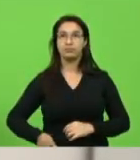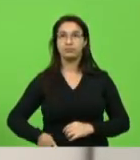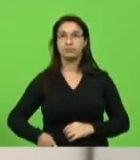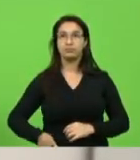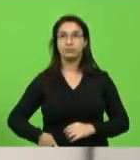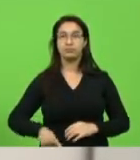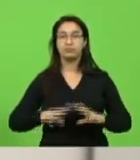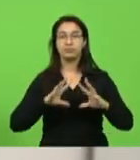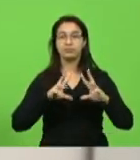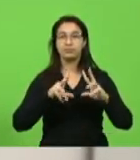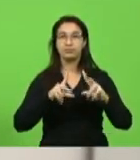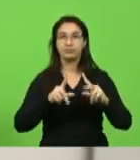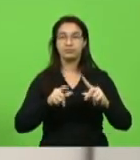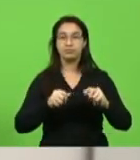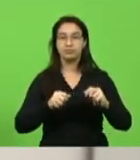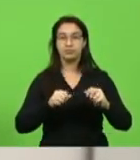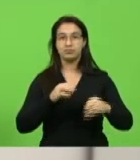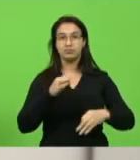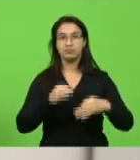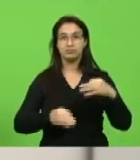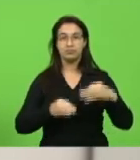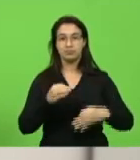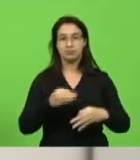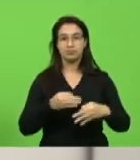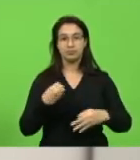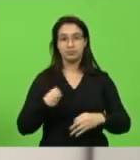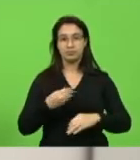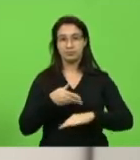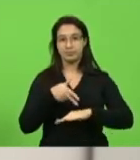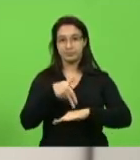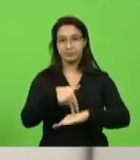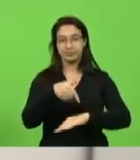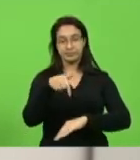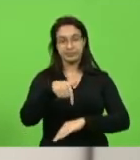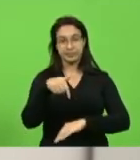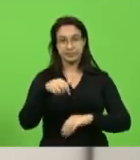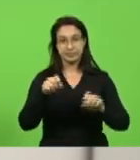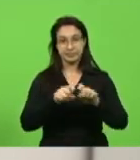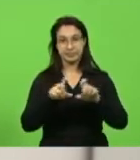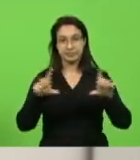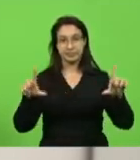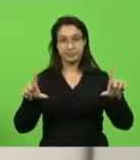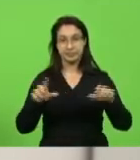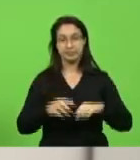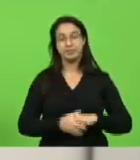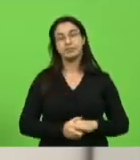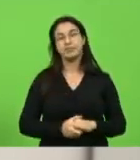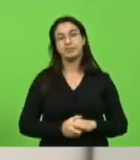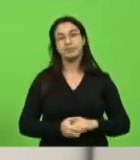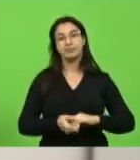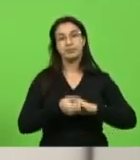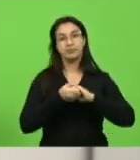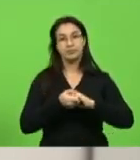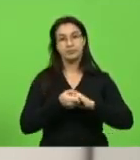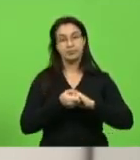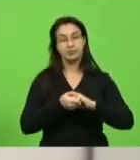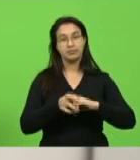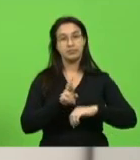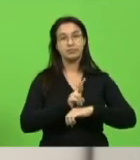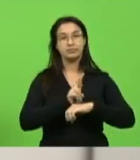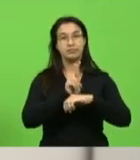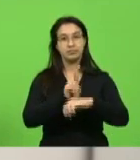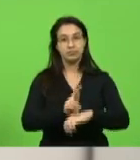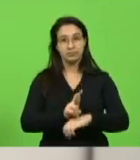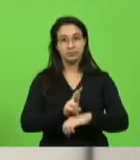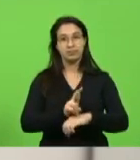os demais julgadores aqui presentes. Cumprimento também os representantes e o